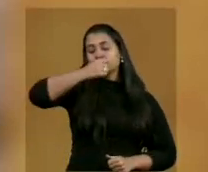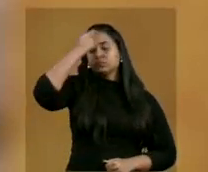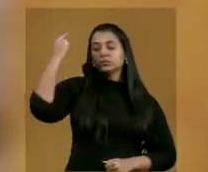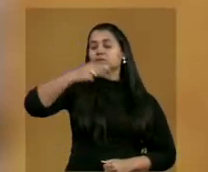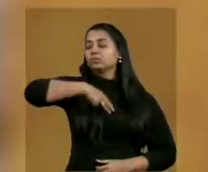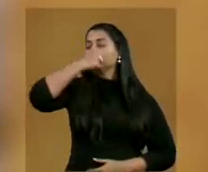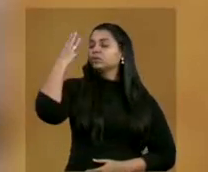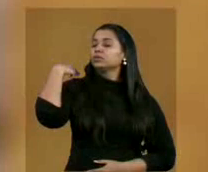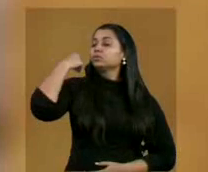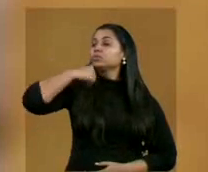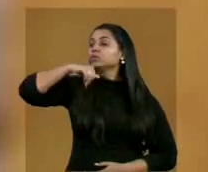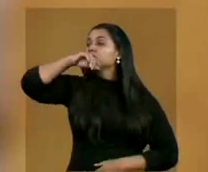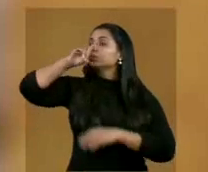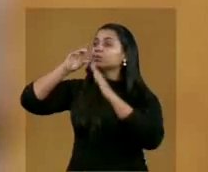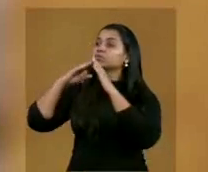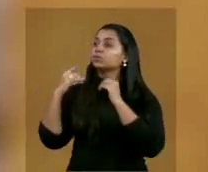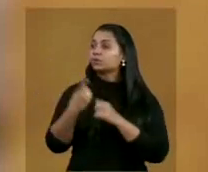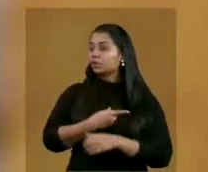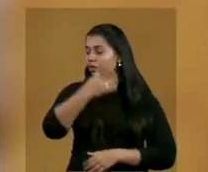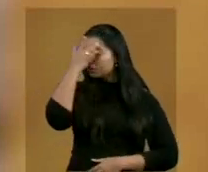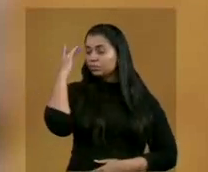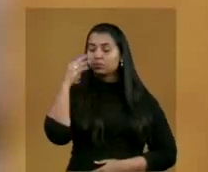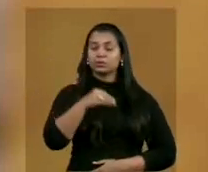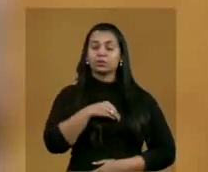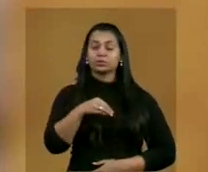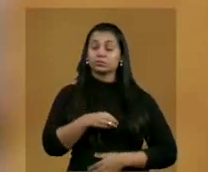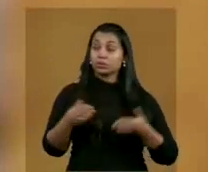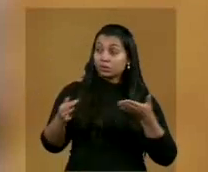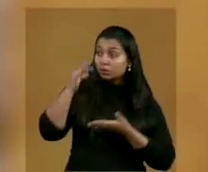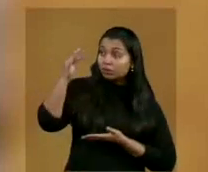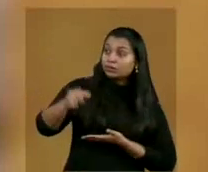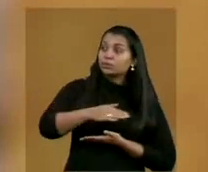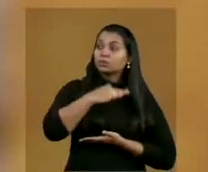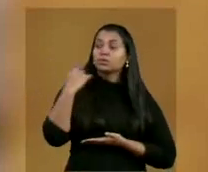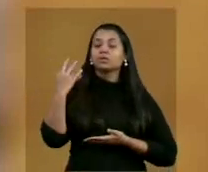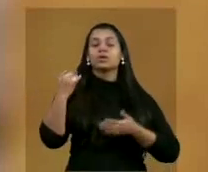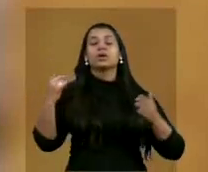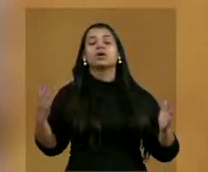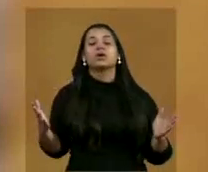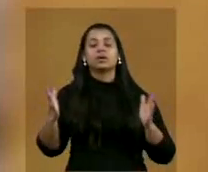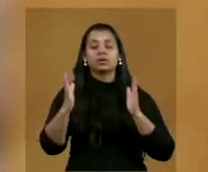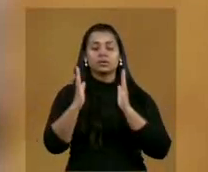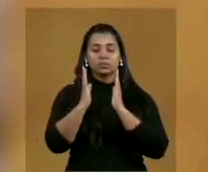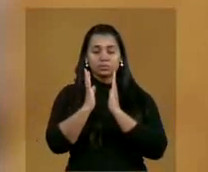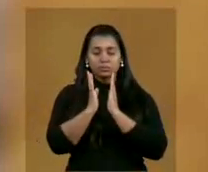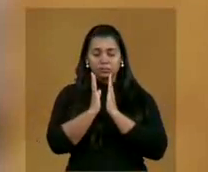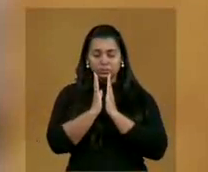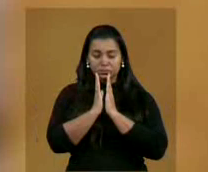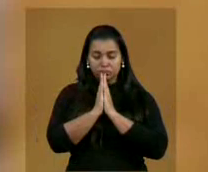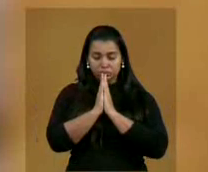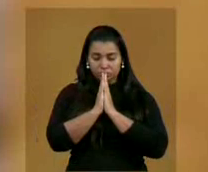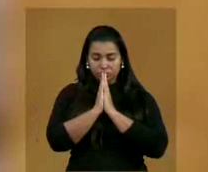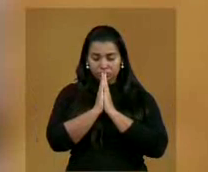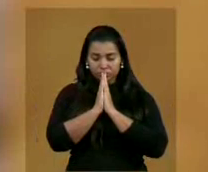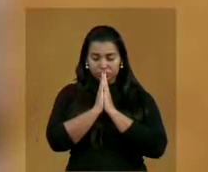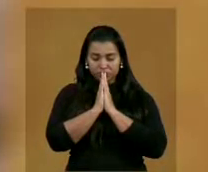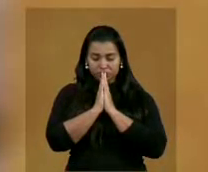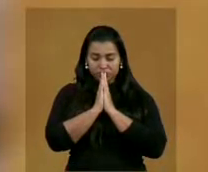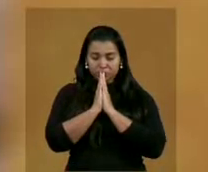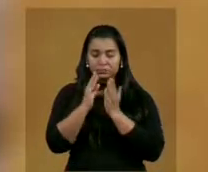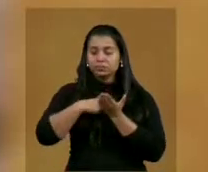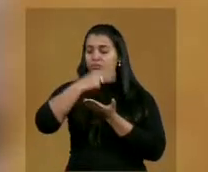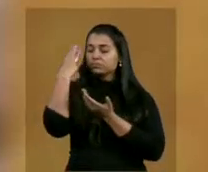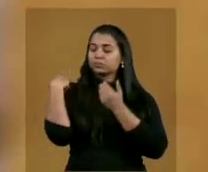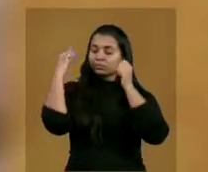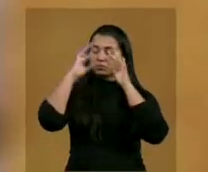Jesus. Santa Maria, Mãe de Deus, rogai por nós, pecadores, agora e na hora de nossa morte. Amém.